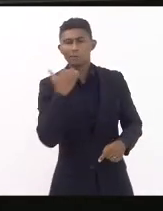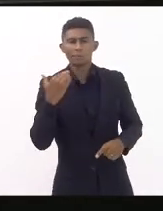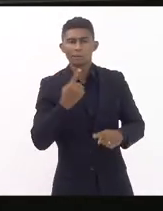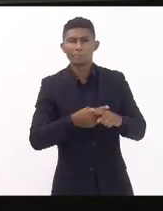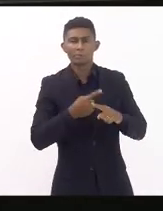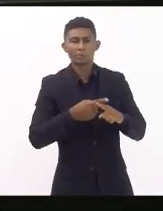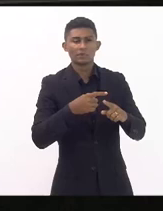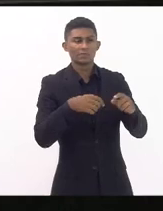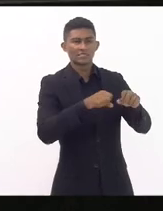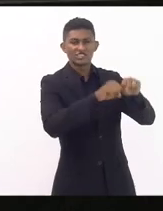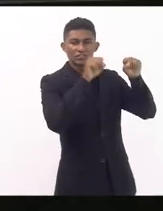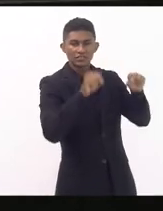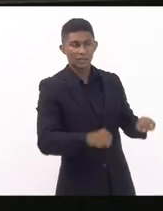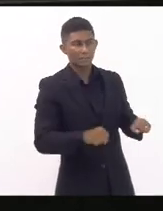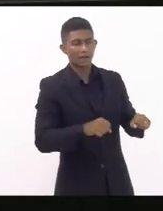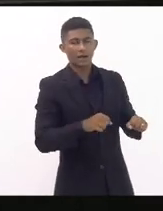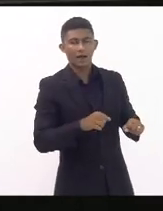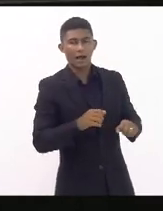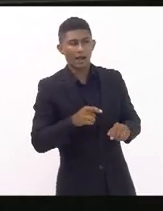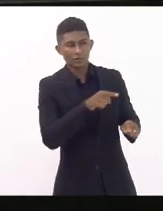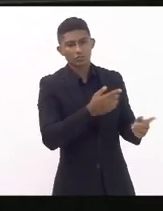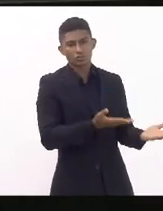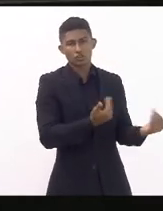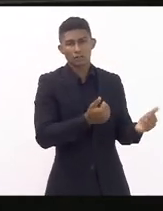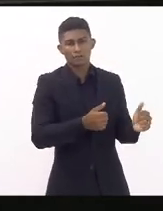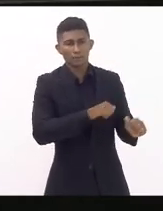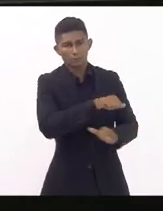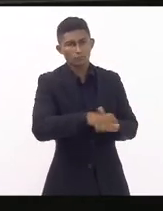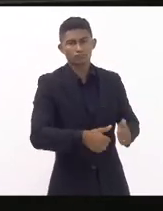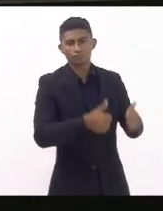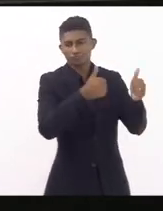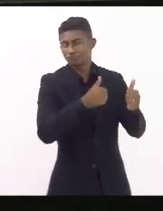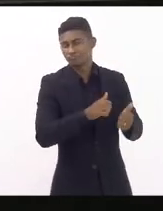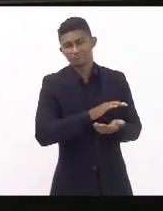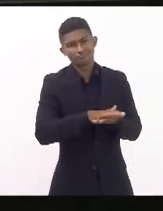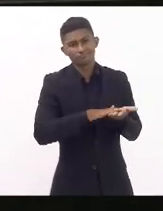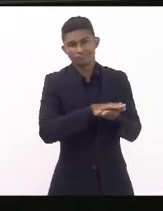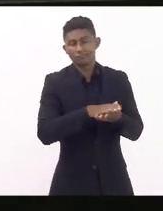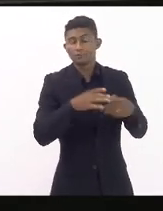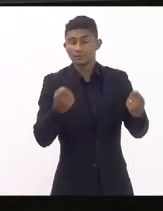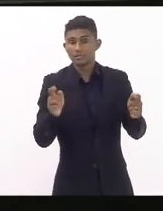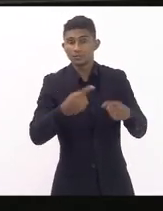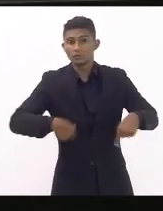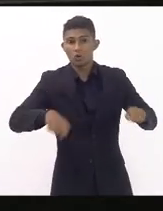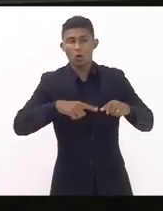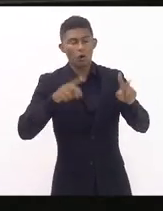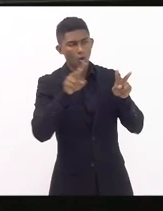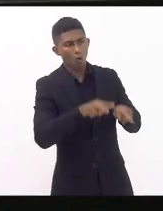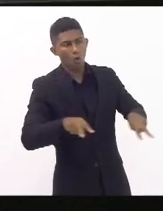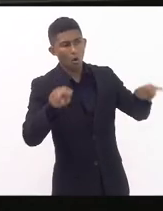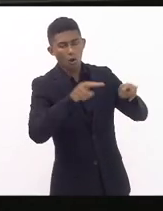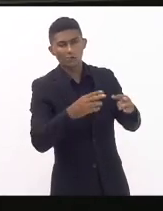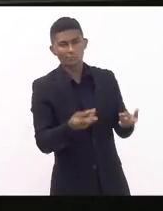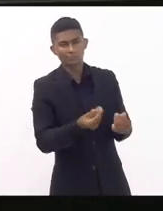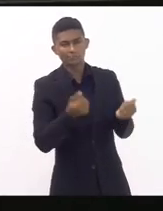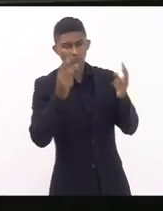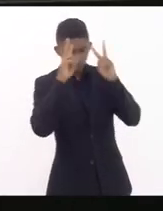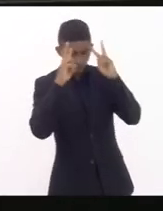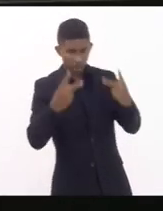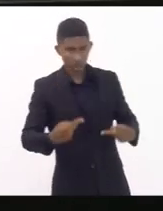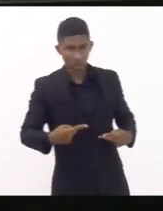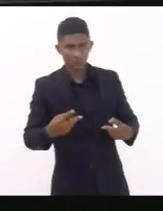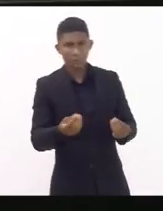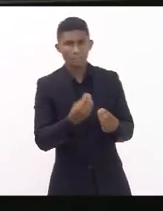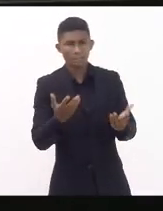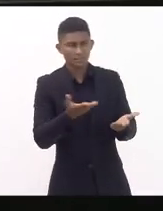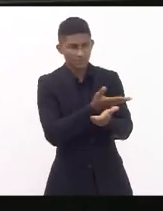conta de reabilitar esse adolescente. Então, a gente precisa ter esse trato, esse olhar humanizado, para que a gente possa devolver